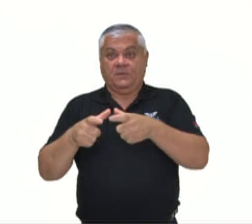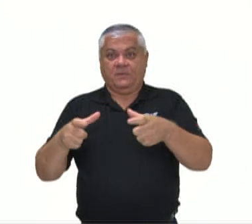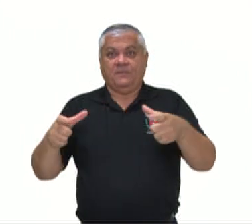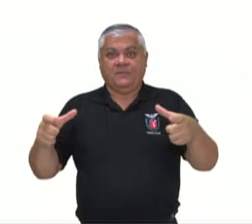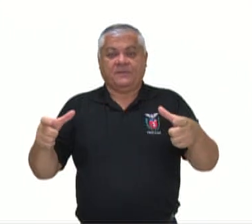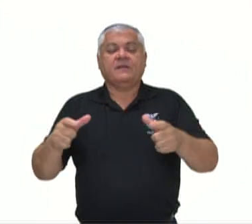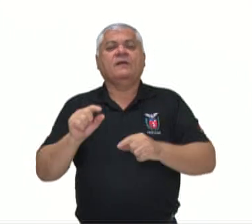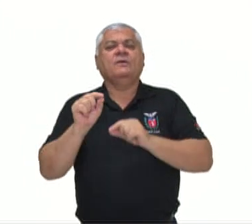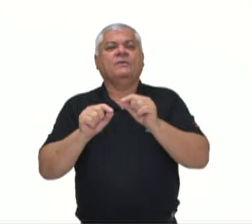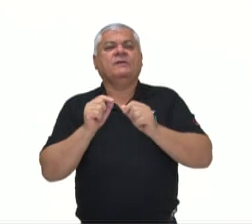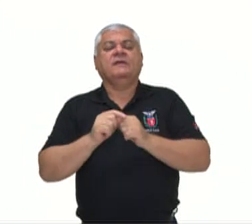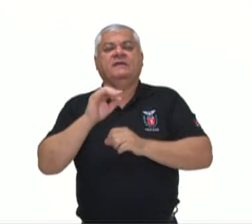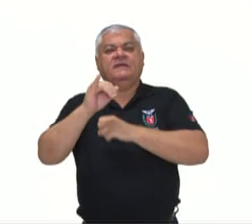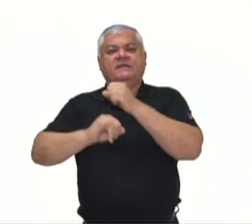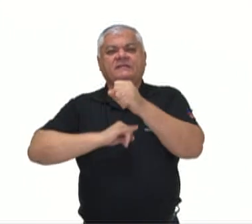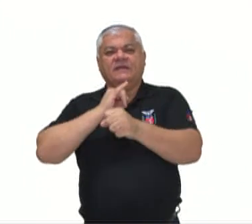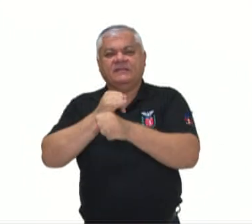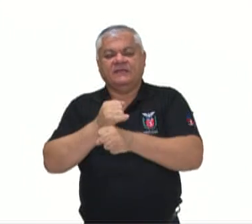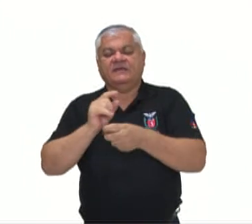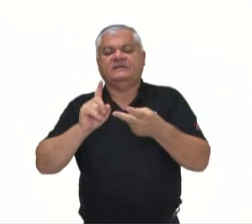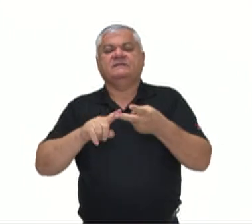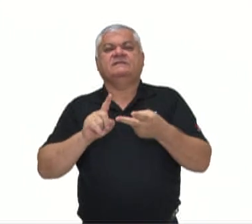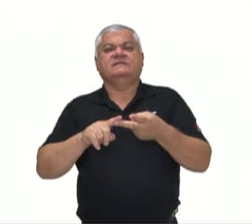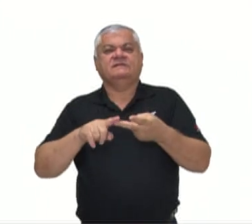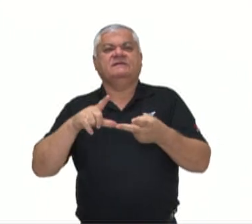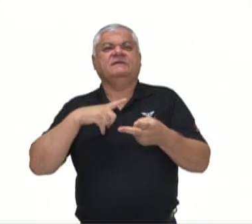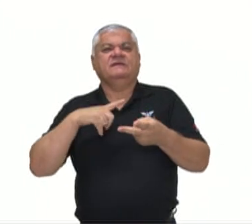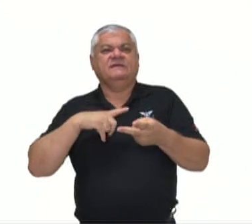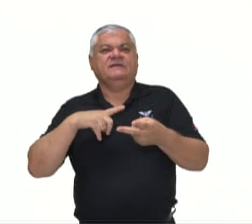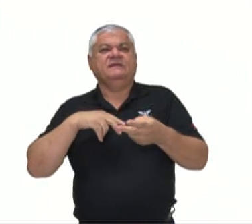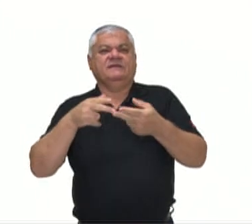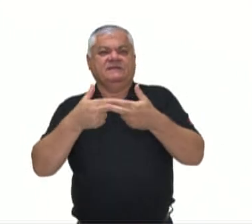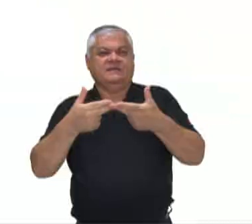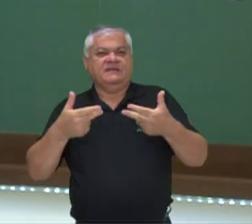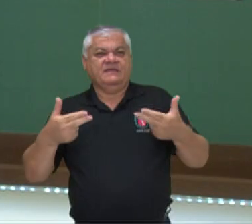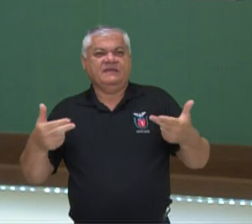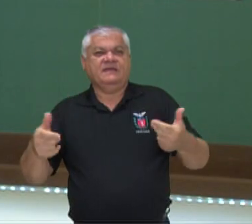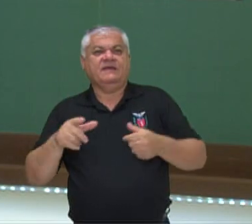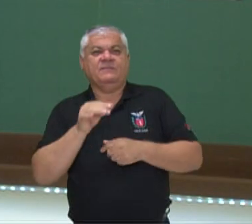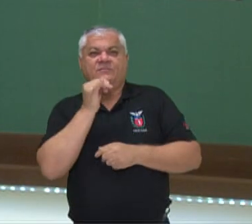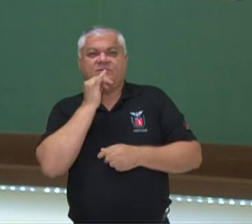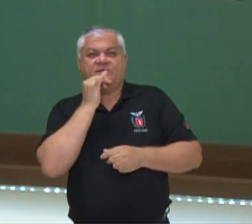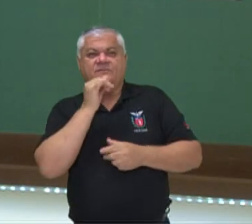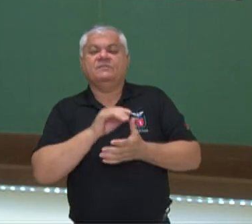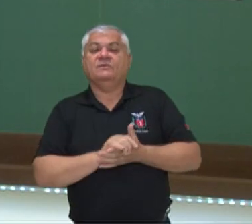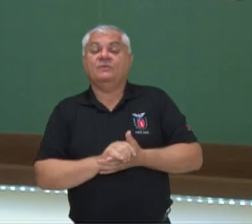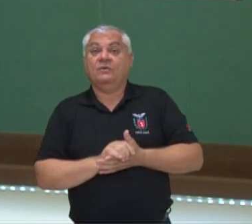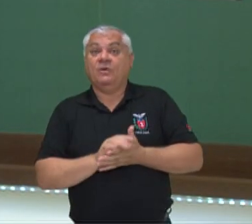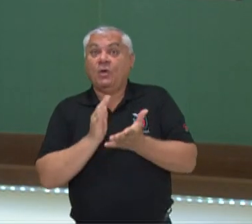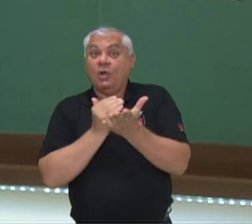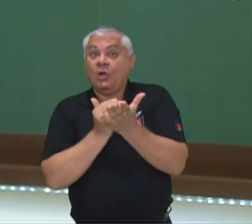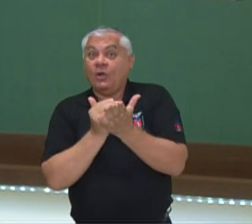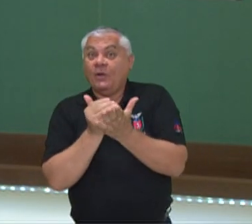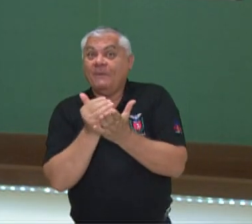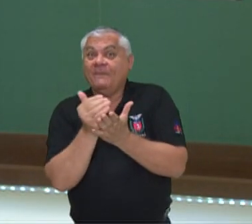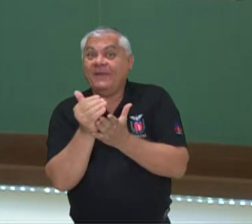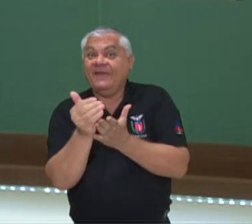só. Intranet, portals, news sites, faster data speeds. Aqui a gente já teve